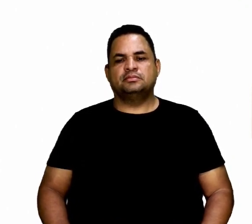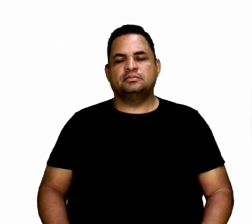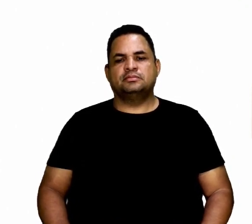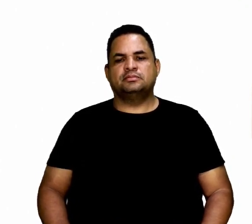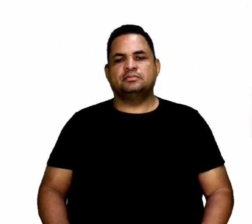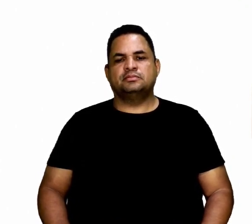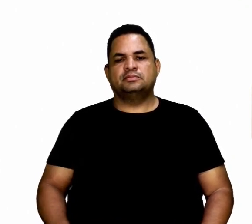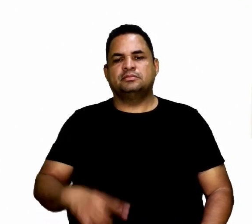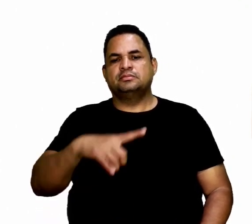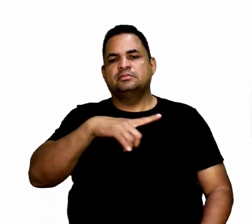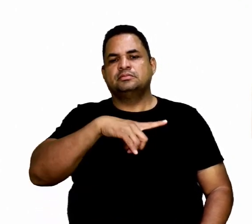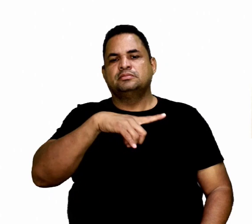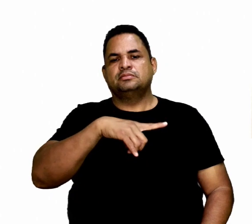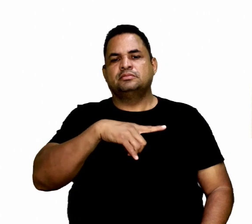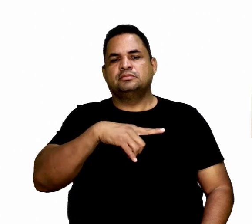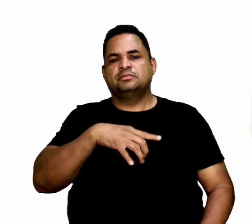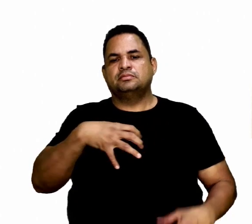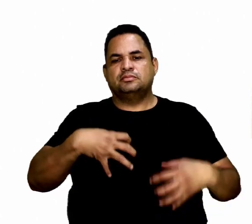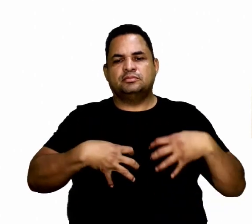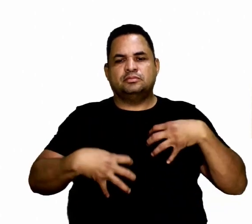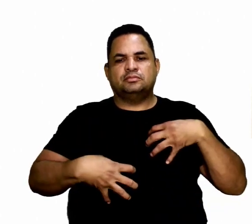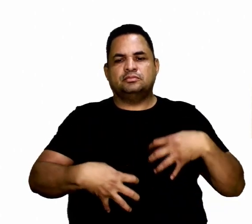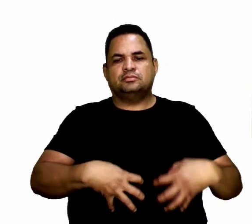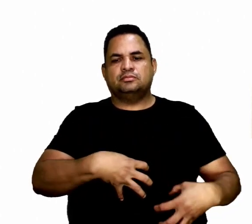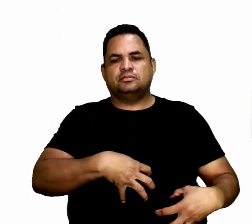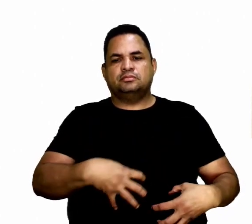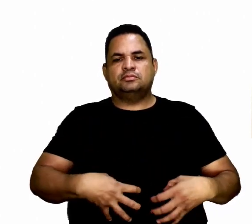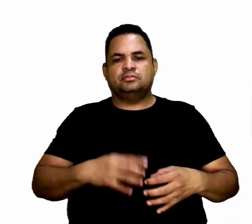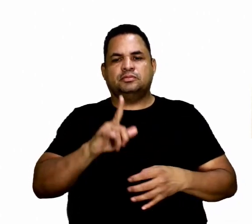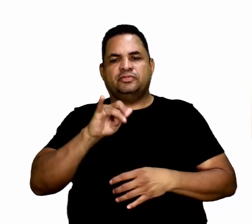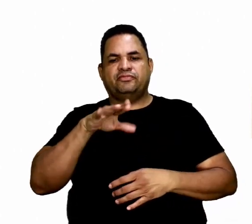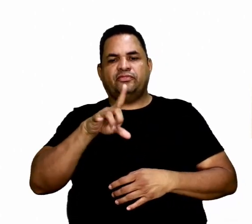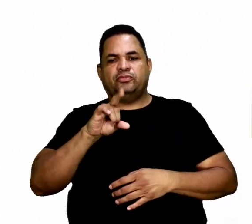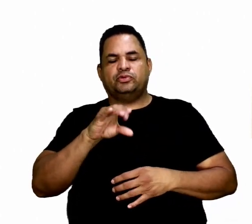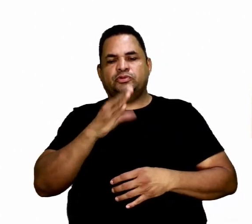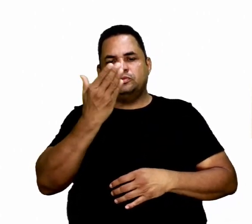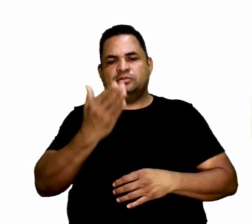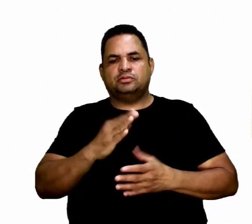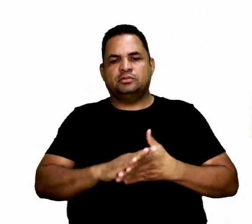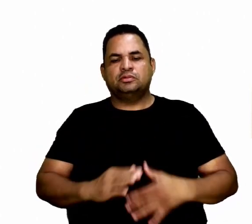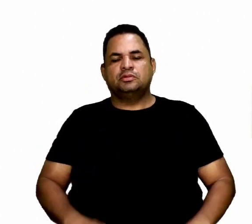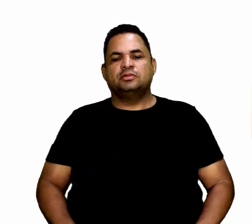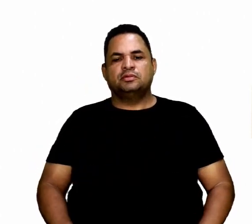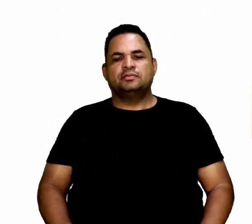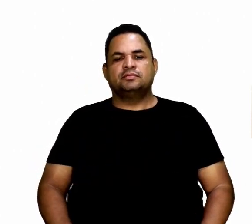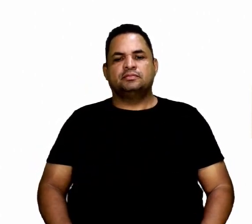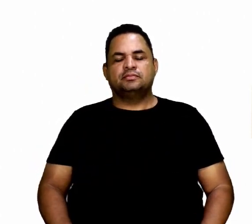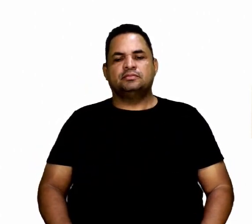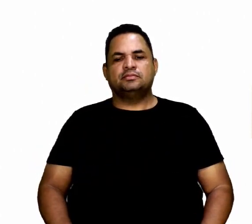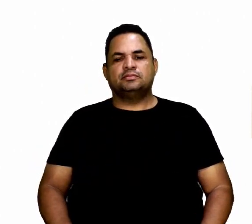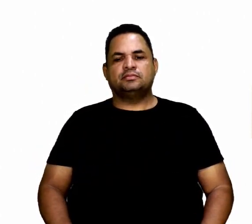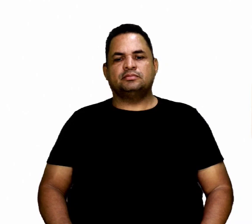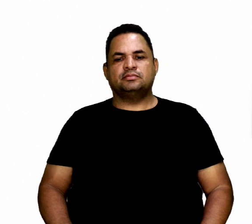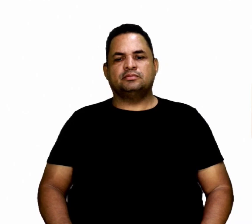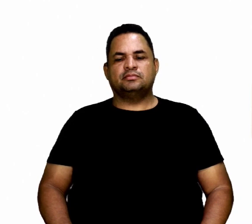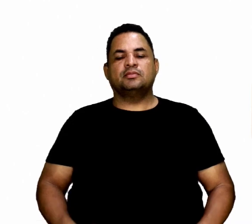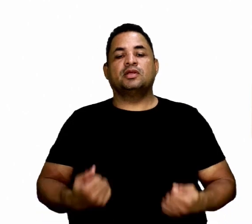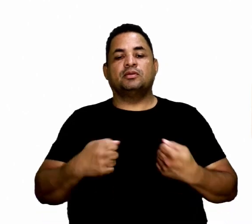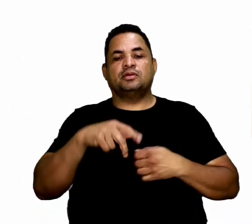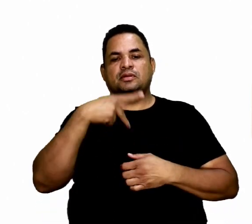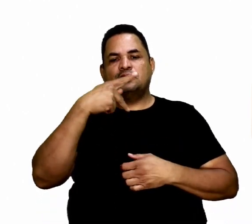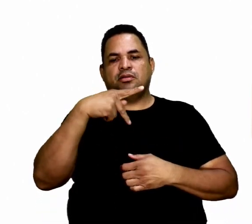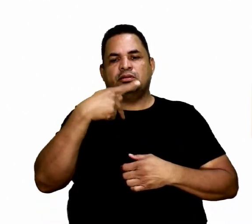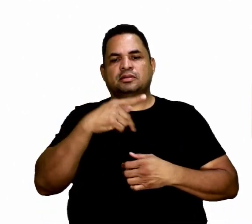temos aí órgãos linfóides, né? Prof, em cima dessa linfa aí que você está falando. Opa, pode falar. A